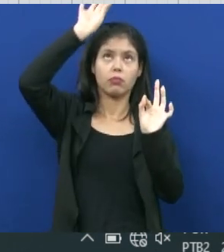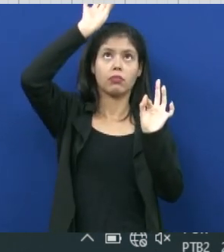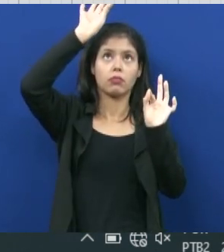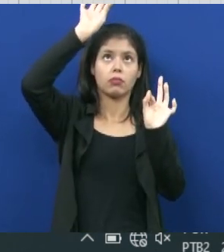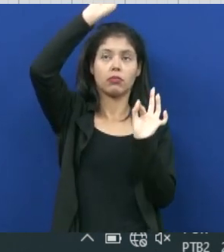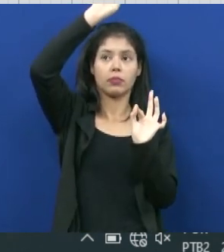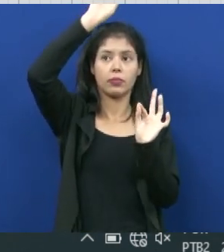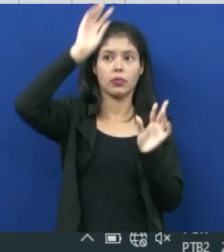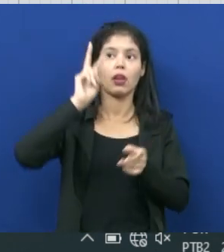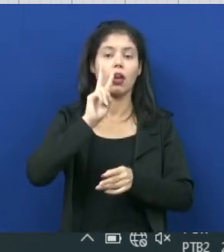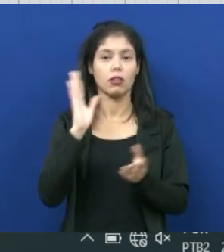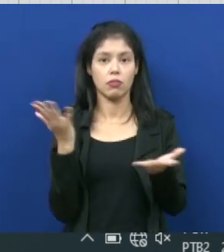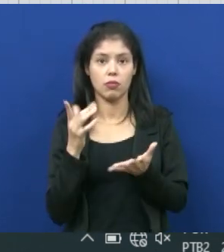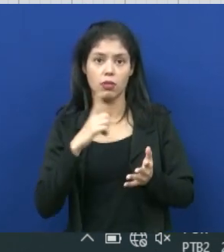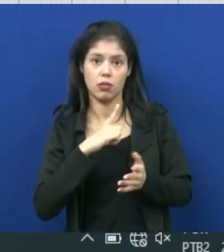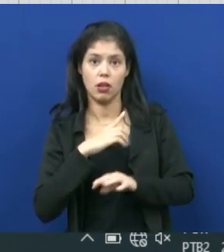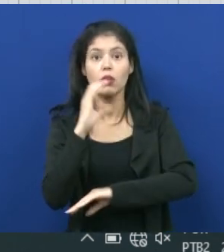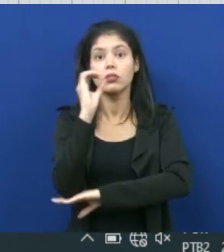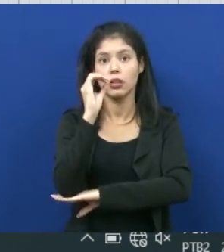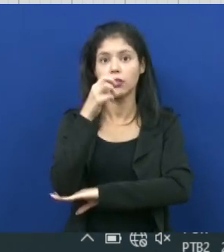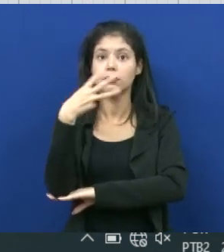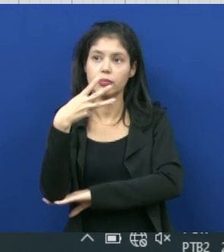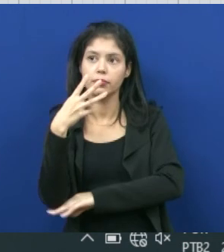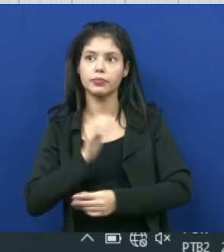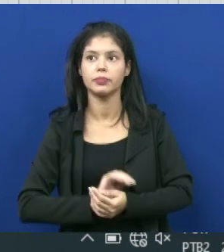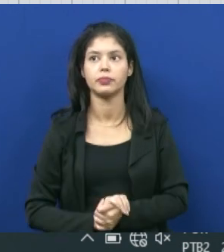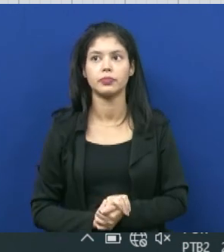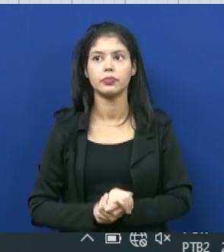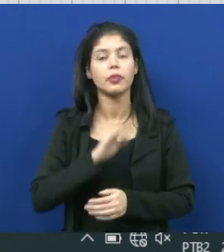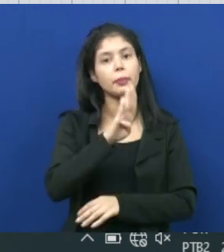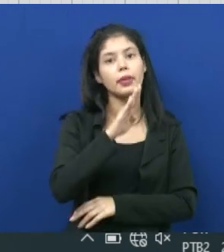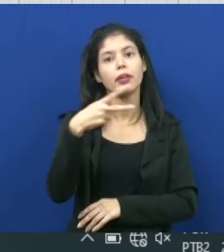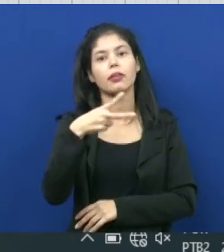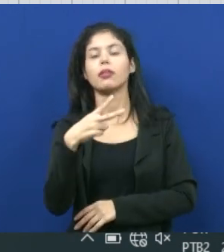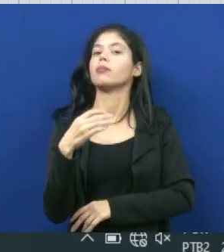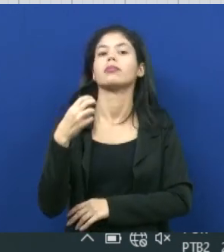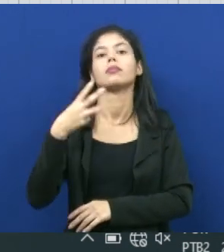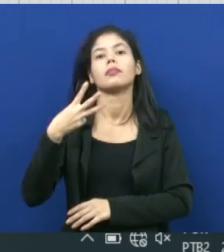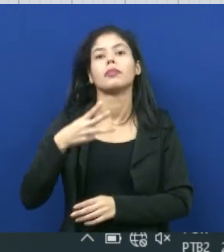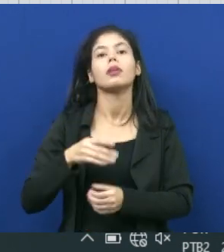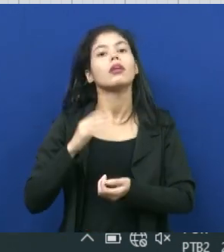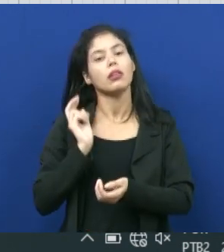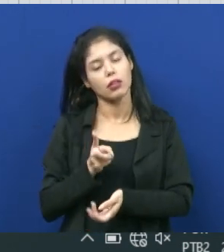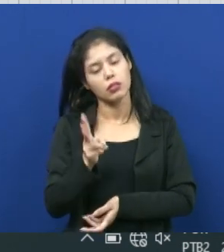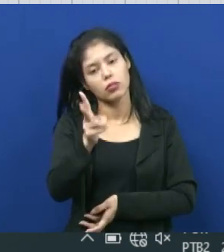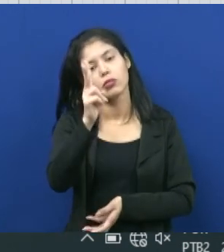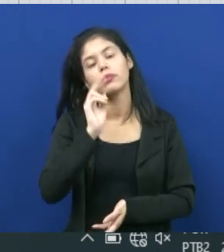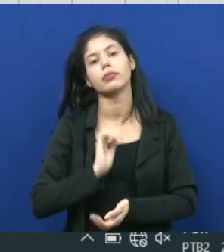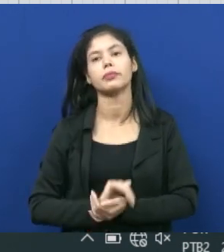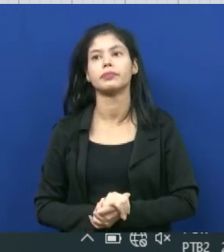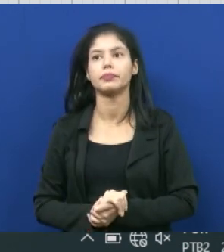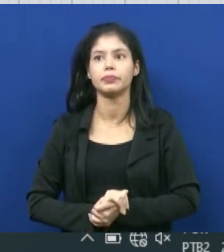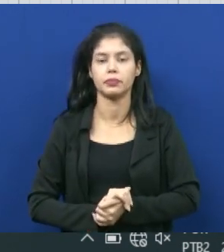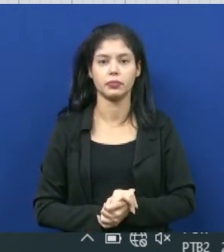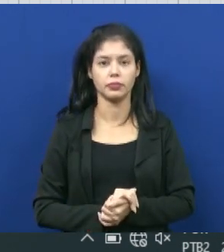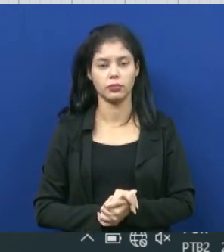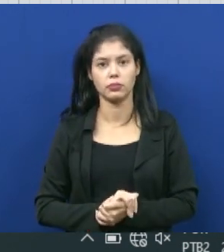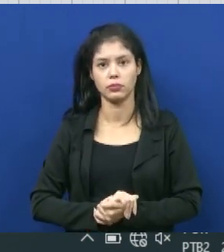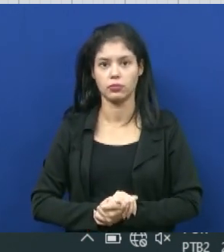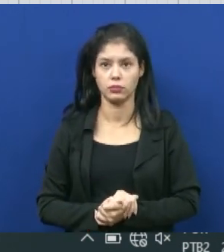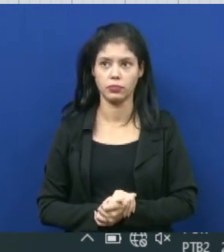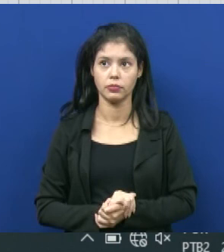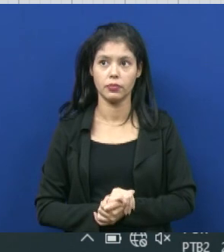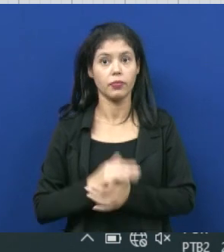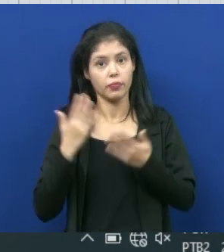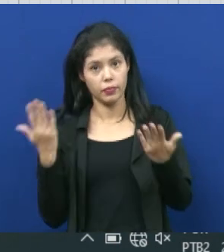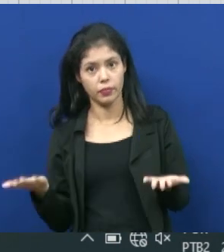das ordenadas. Agora está no ponto 0,3, no caso, o B, 3. E assim sucessivamente.